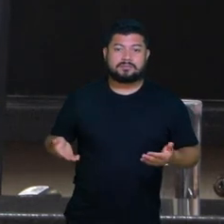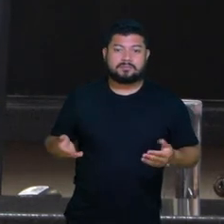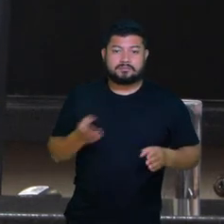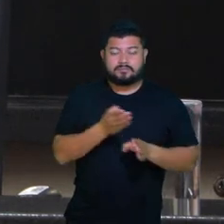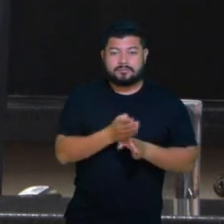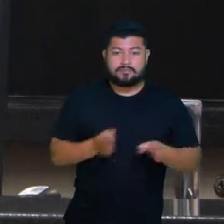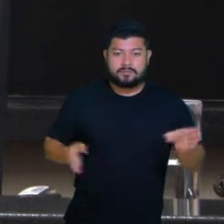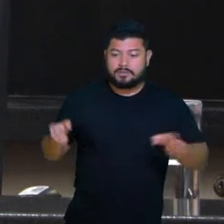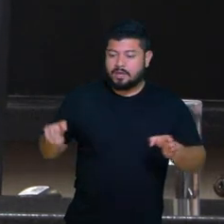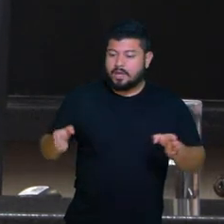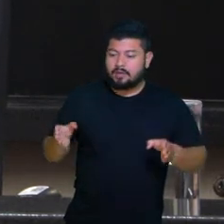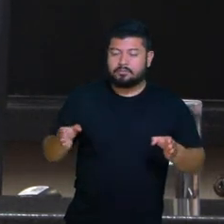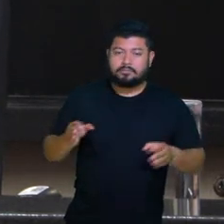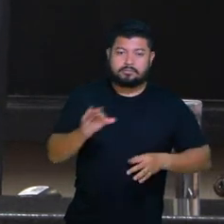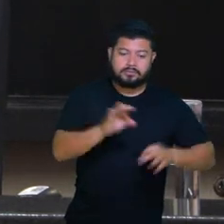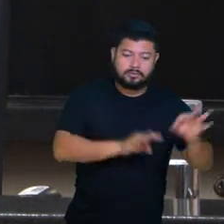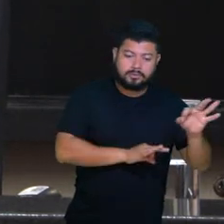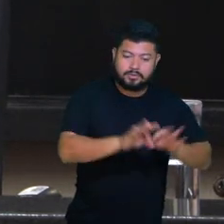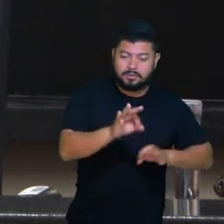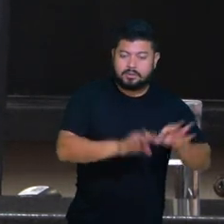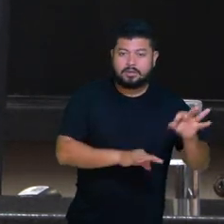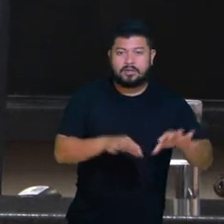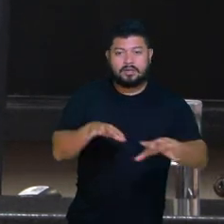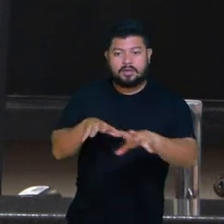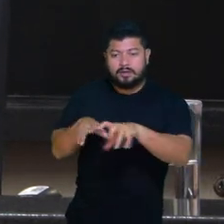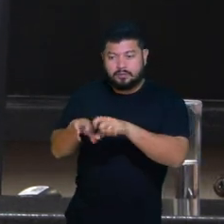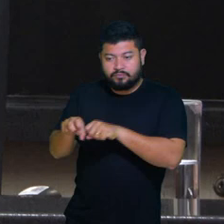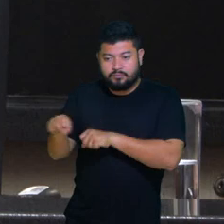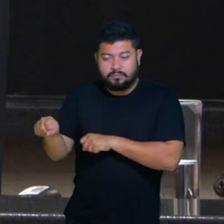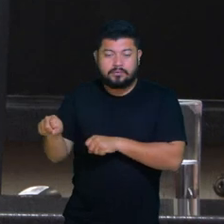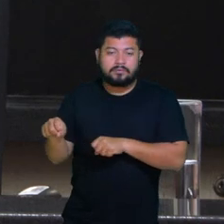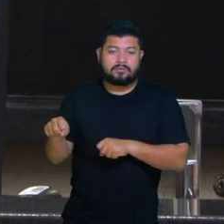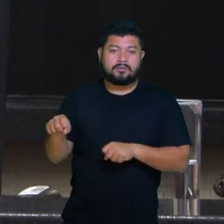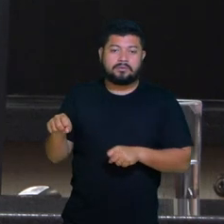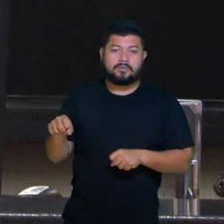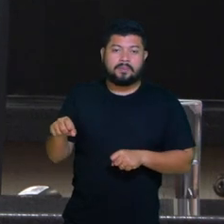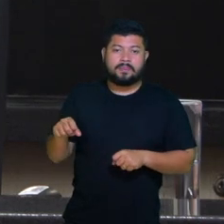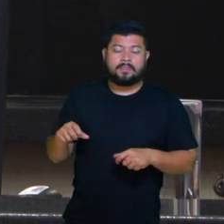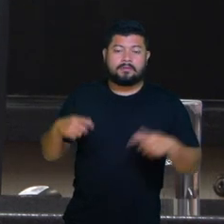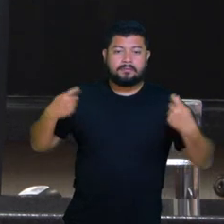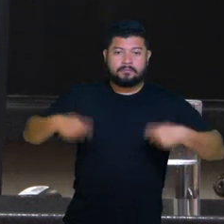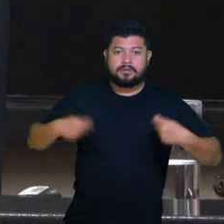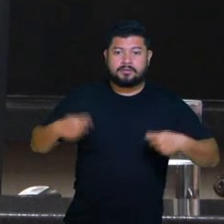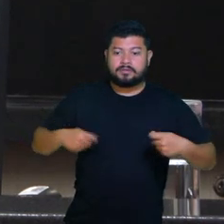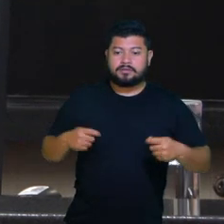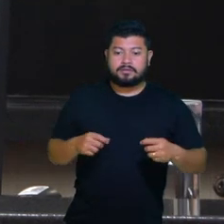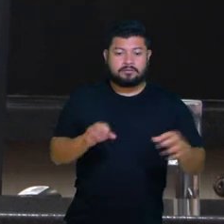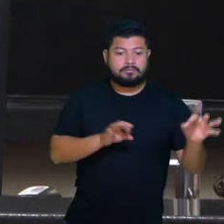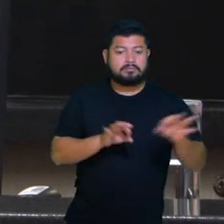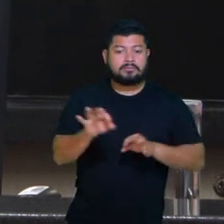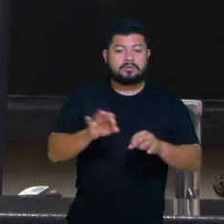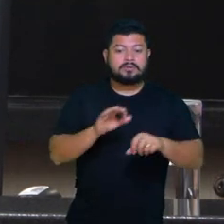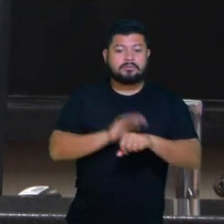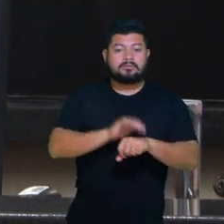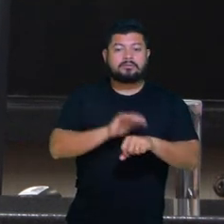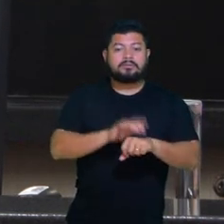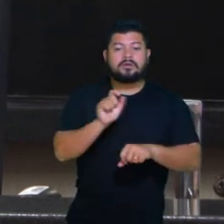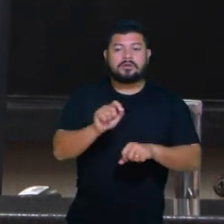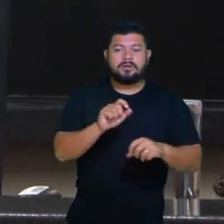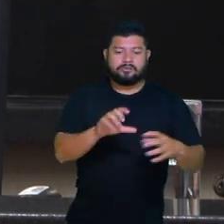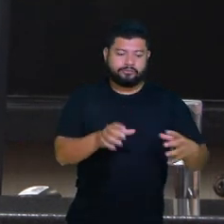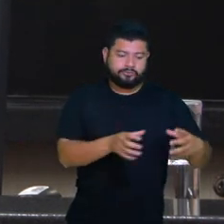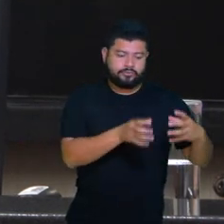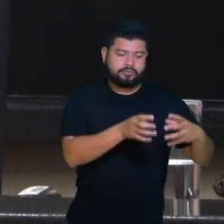planejamento o tempo paraa formação ele tem que ser um tempo planejado coletivamente o compromisso